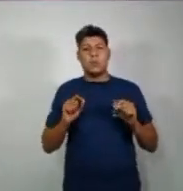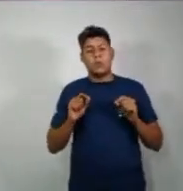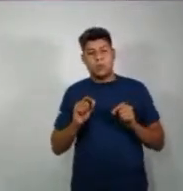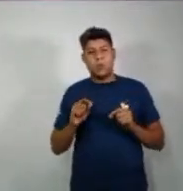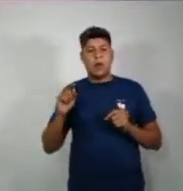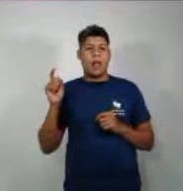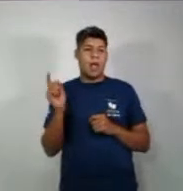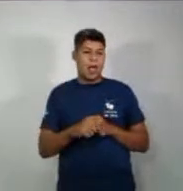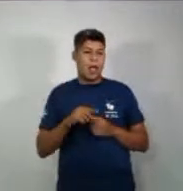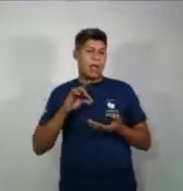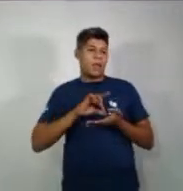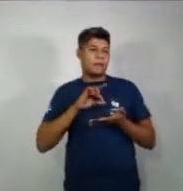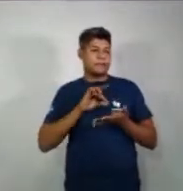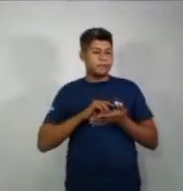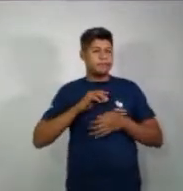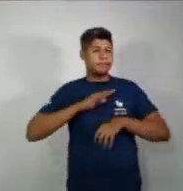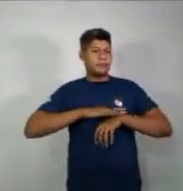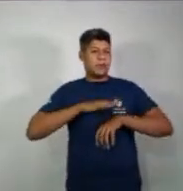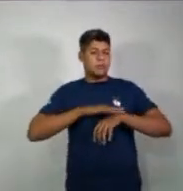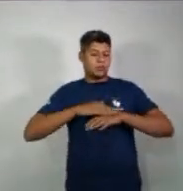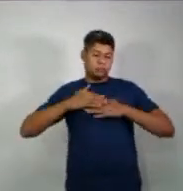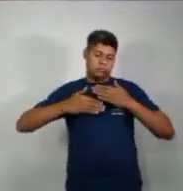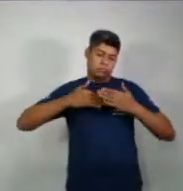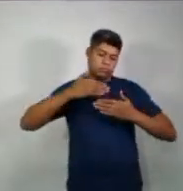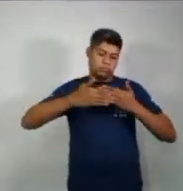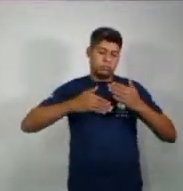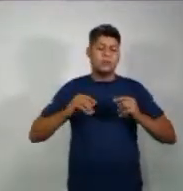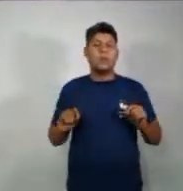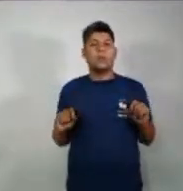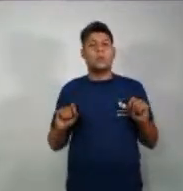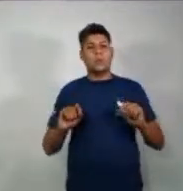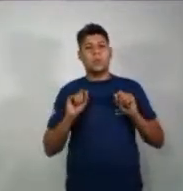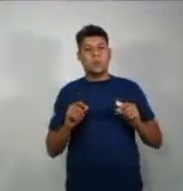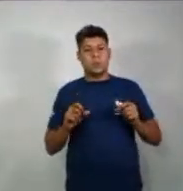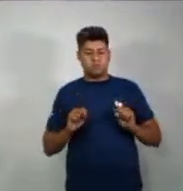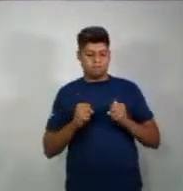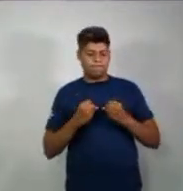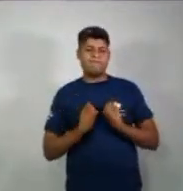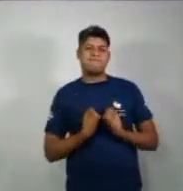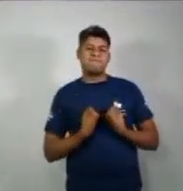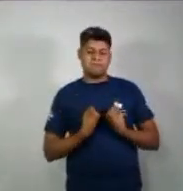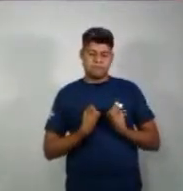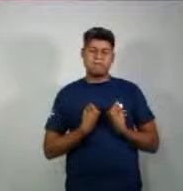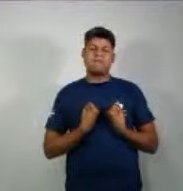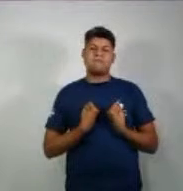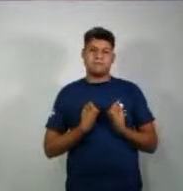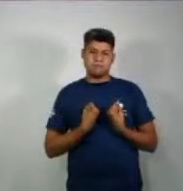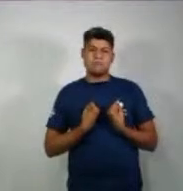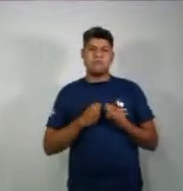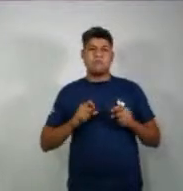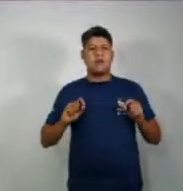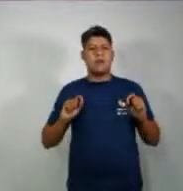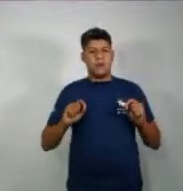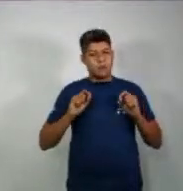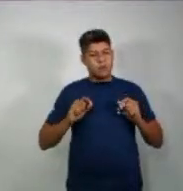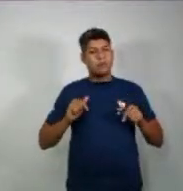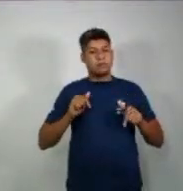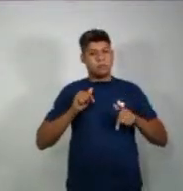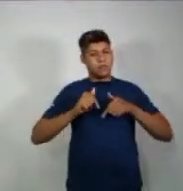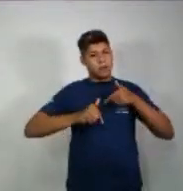É realmente um percurso de muito esforço, de muito trabalho.